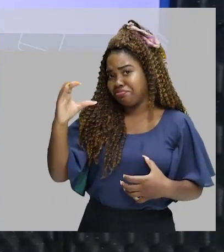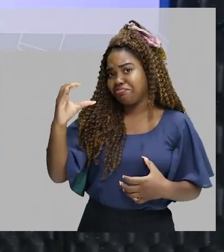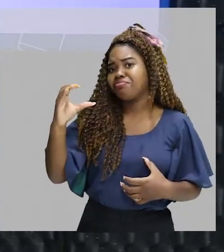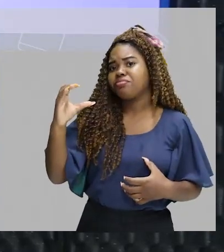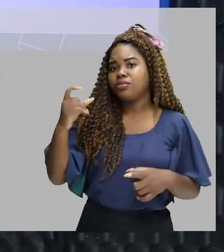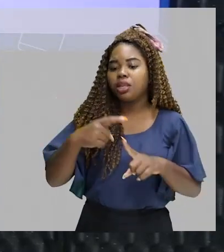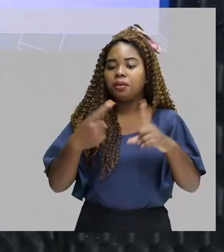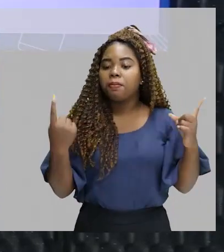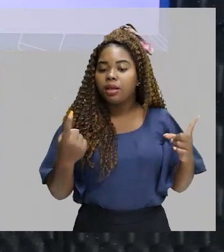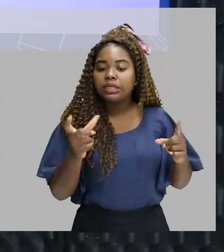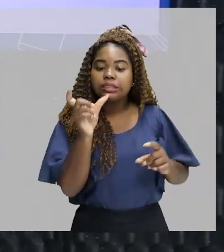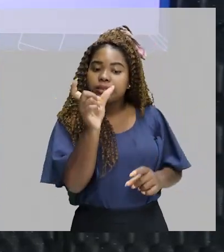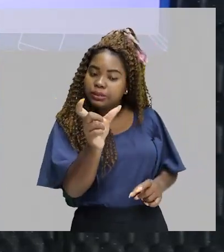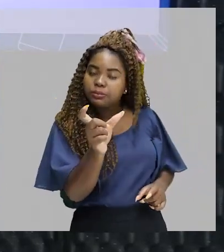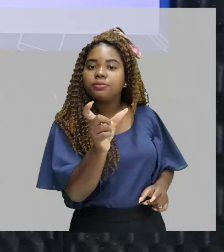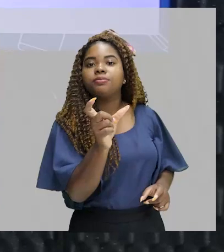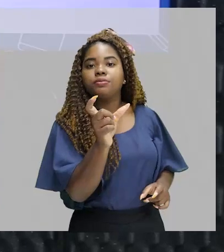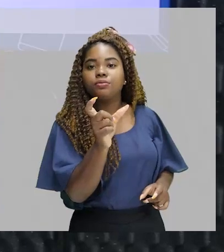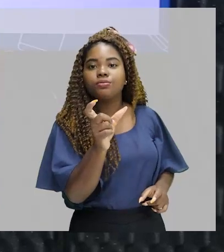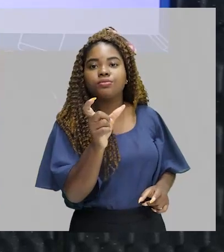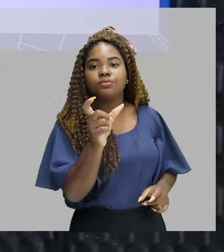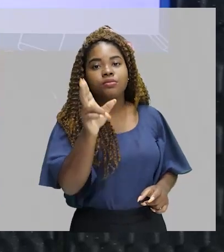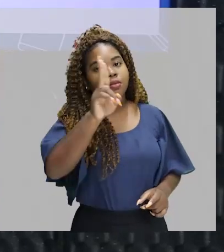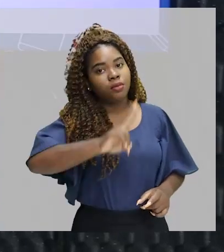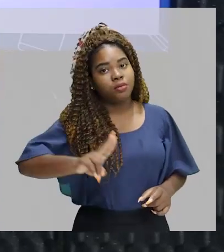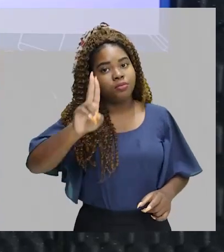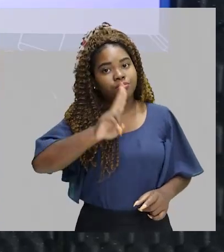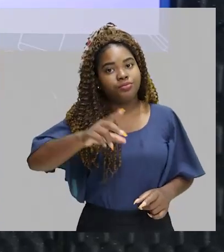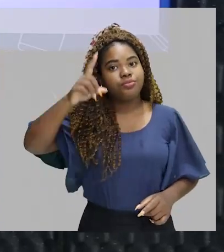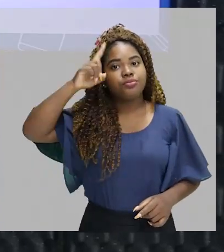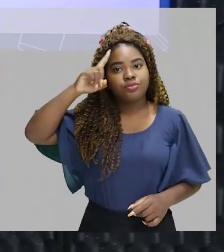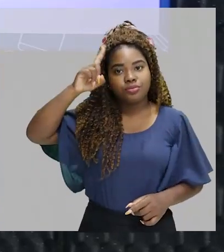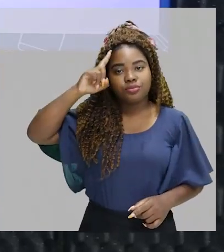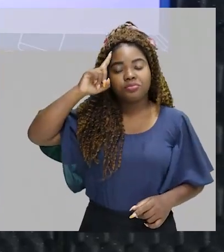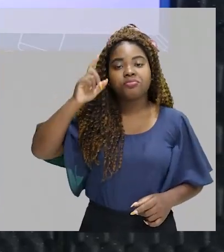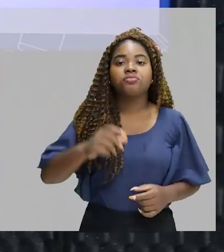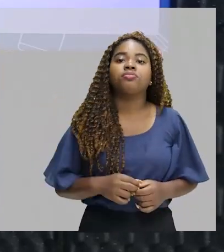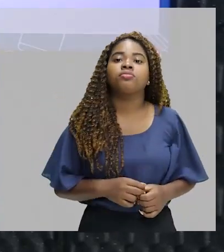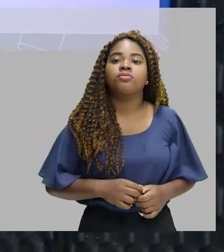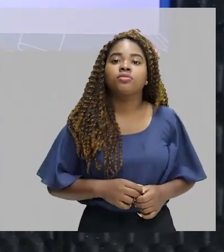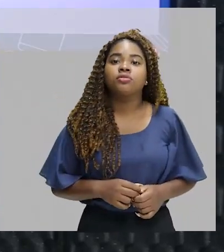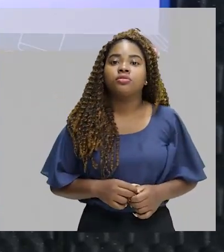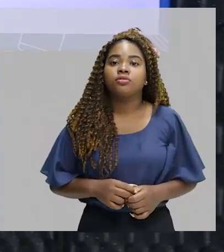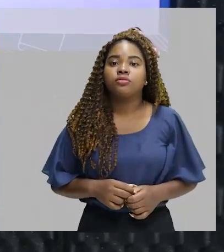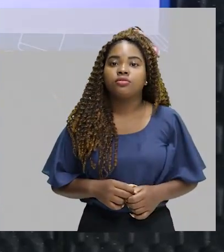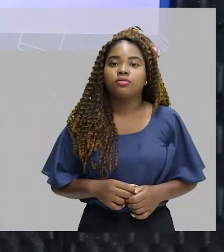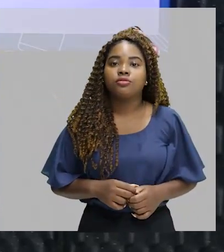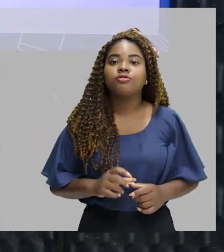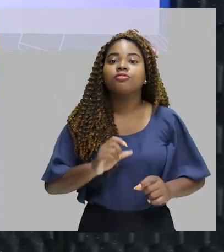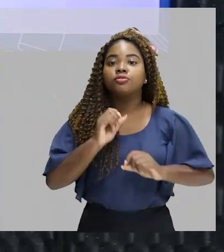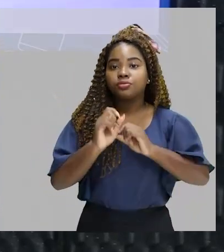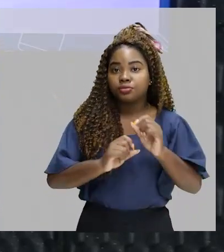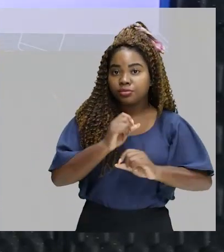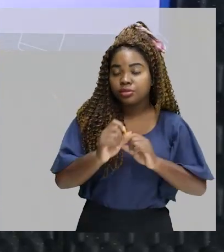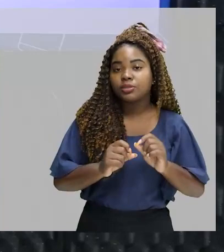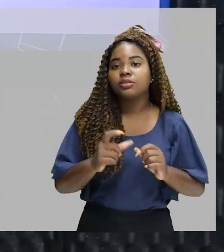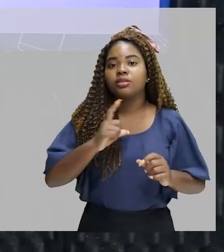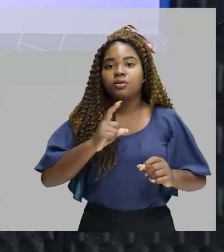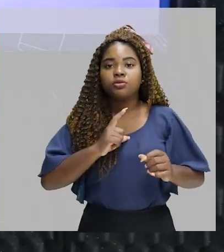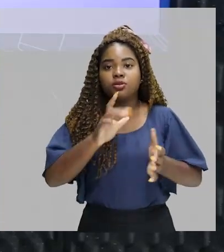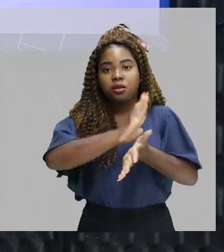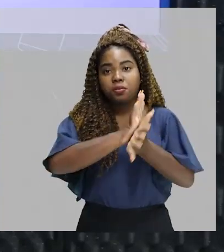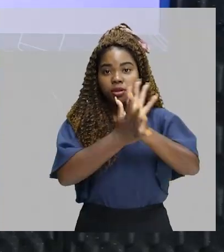expressão, a palavra, ela continua sendo utilizada no cotidiano. E, inclusive, o preconceito derivado dessa ideia, que é o